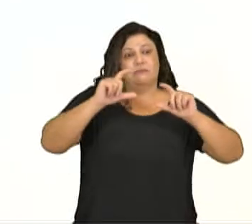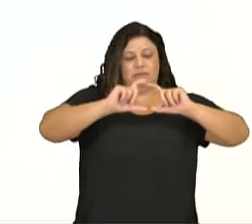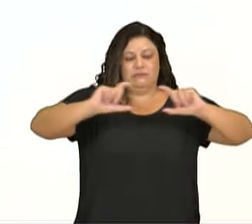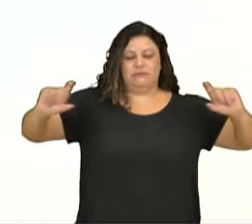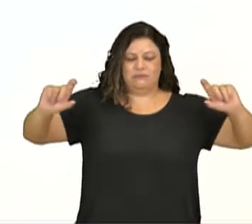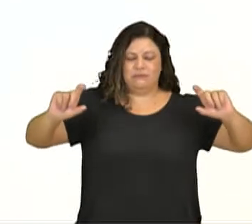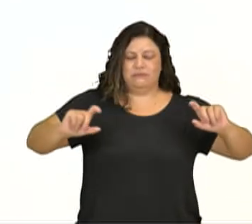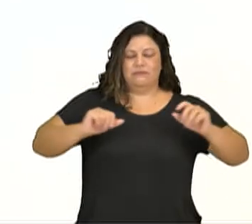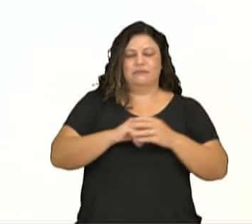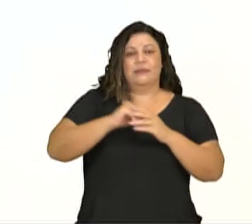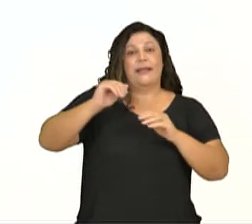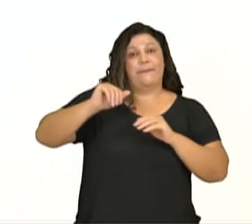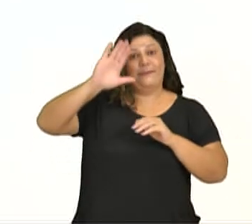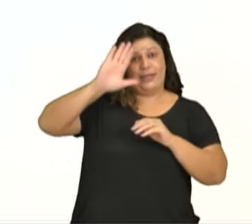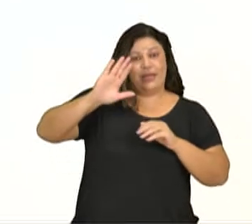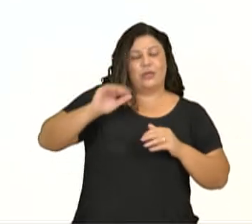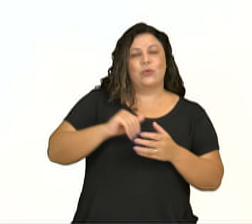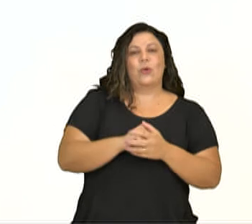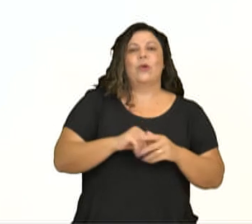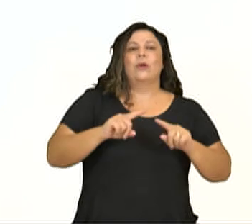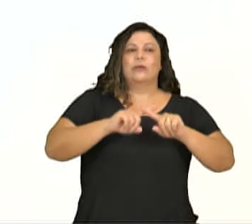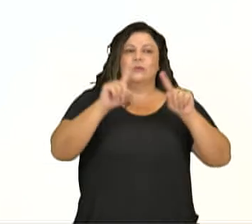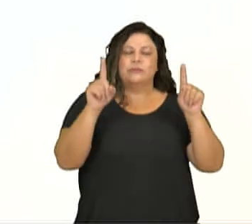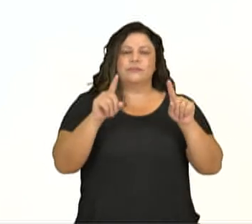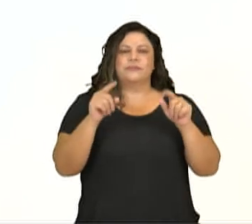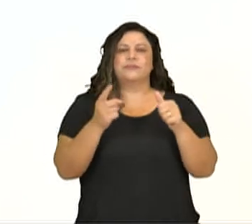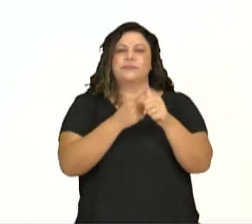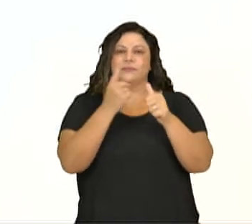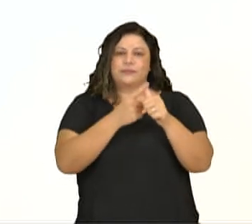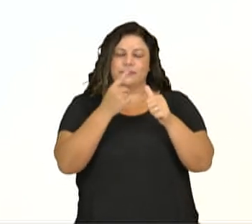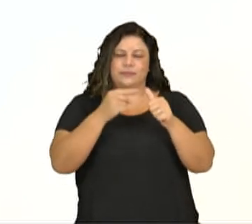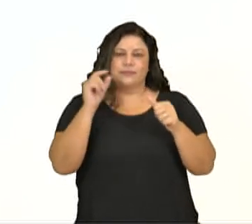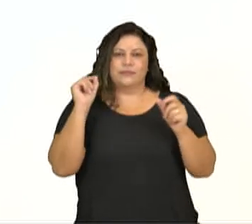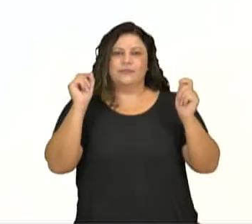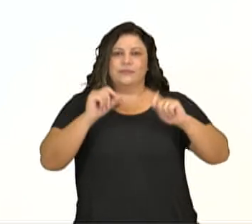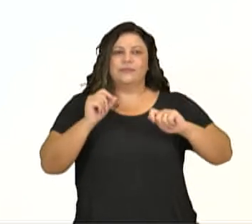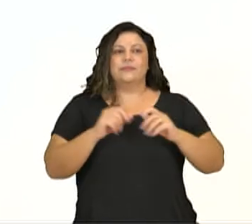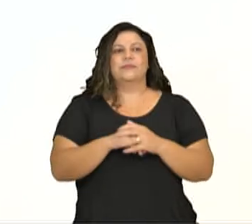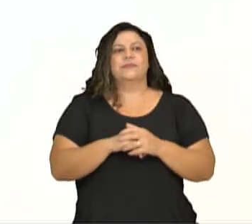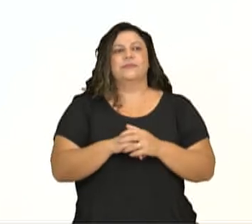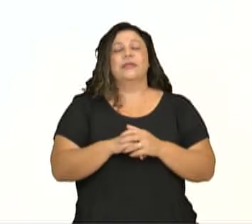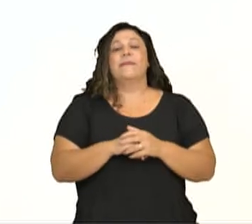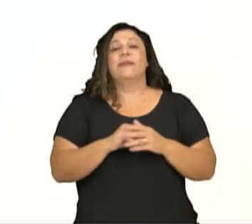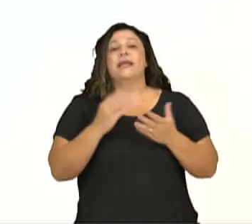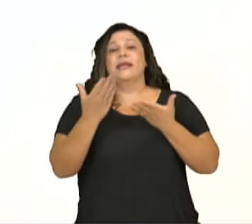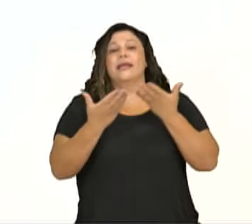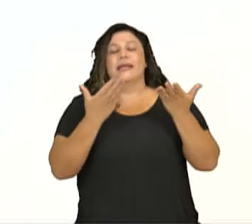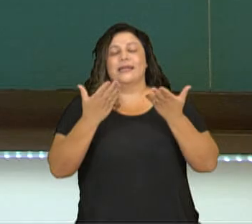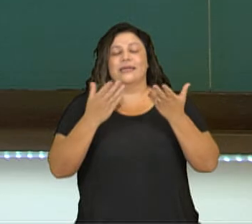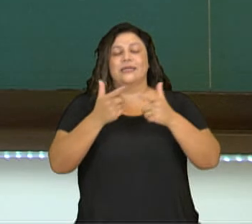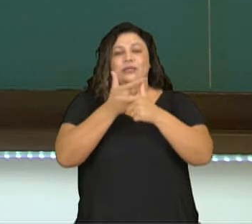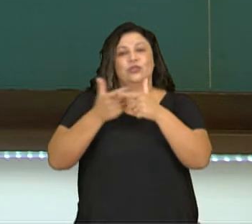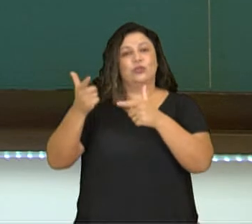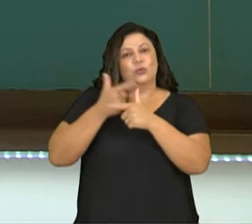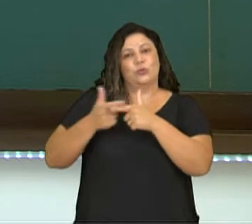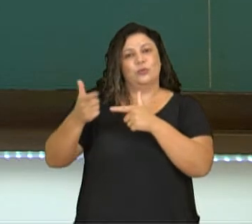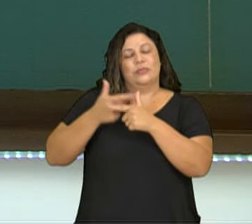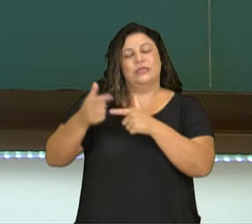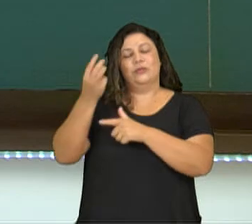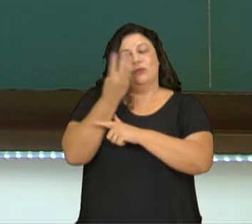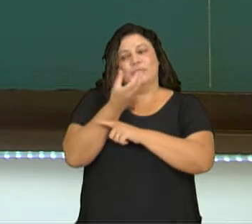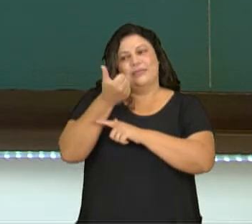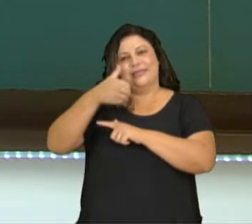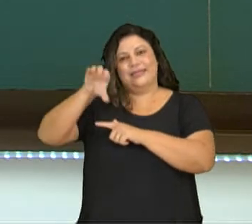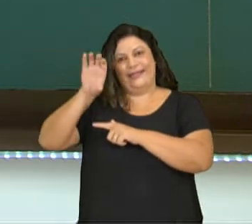slide. É maior do que 360 graus, nós fazemos a primeira determinação ou menor determinação, dividindo esse ângulo por